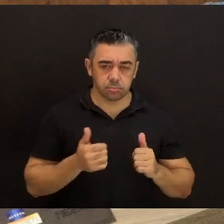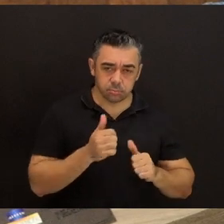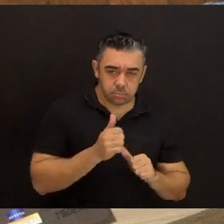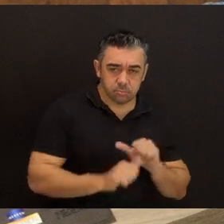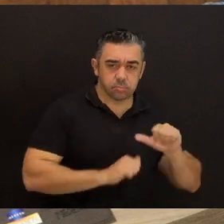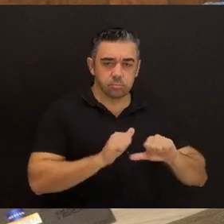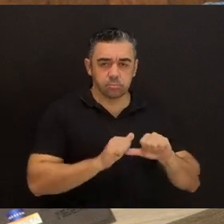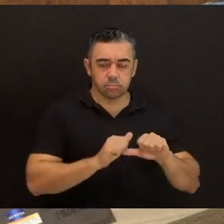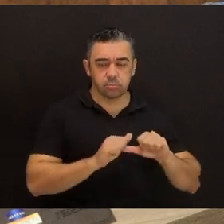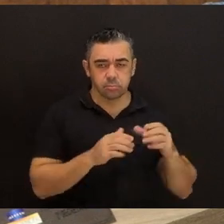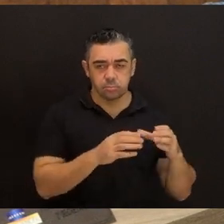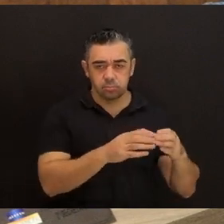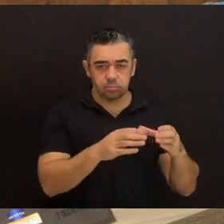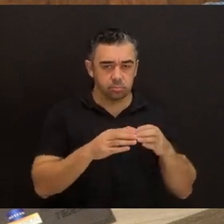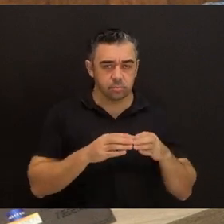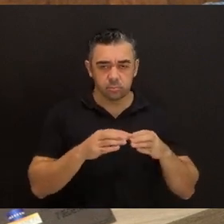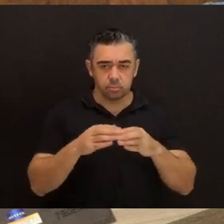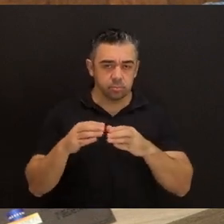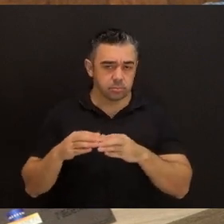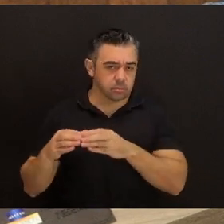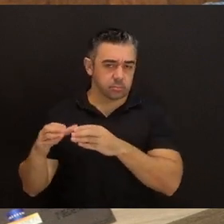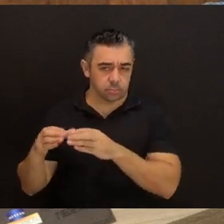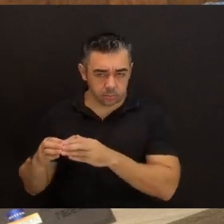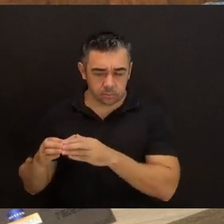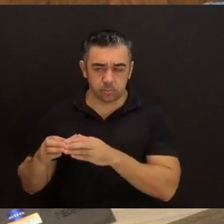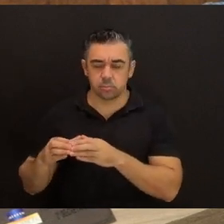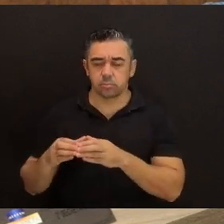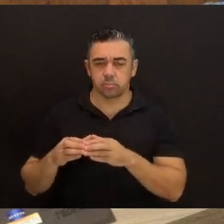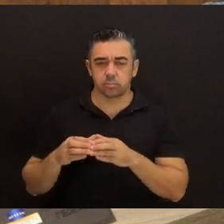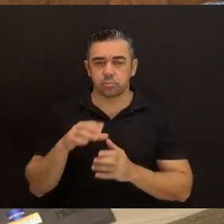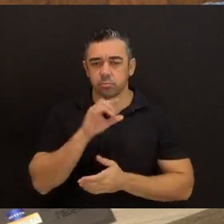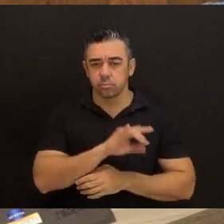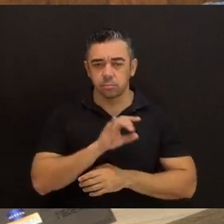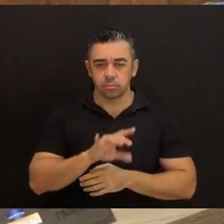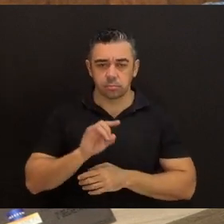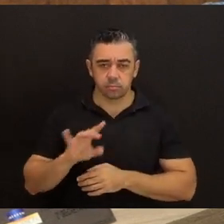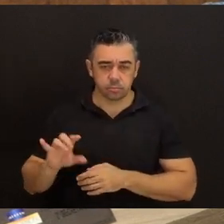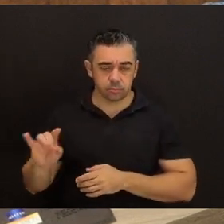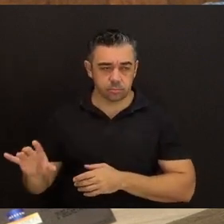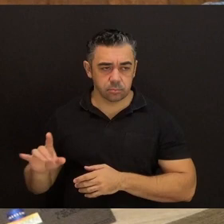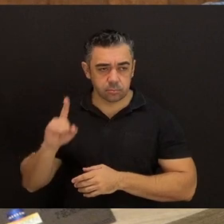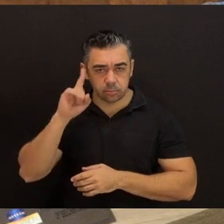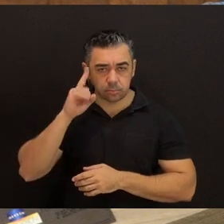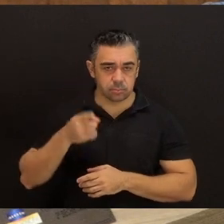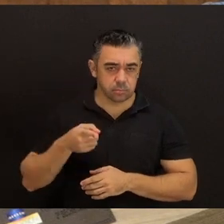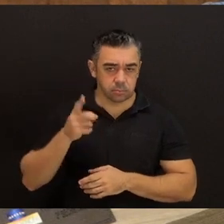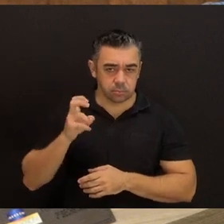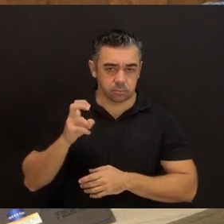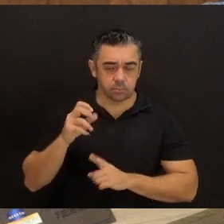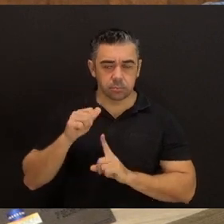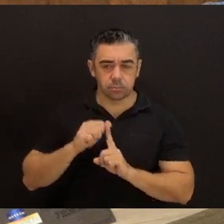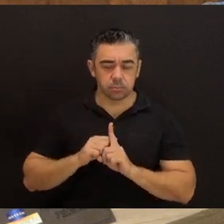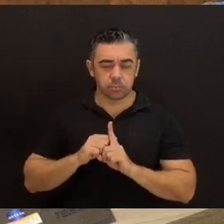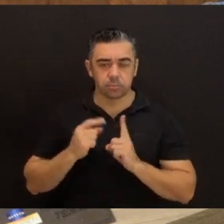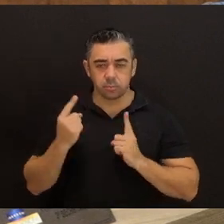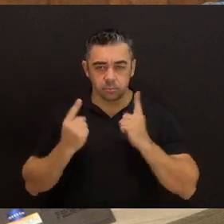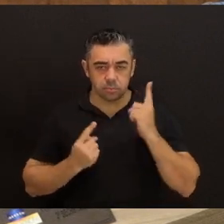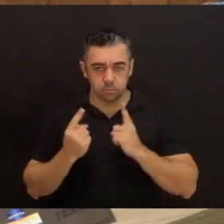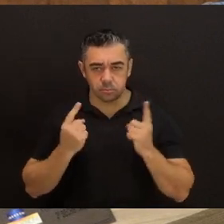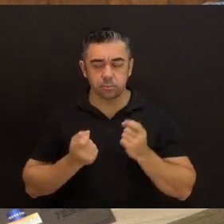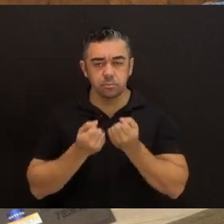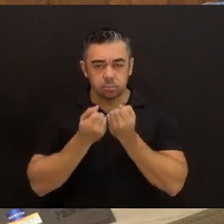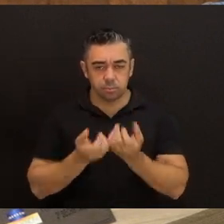várias comissões mudaram várias comissões os integrantes das comissões e dia 15 de fevereiro foi